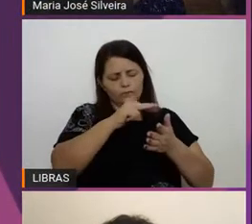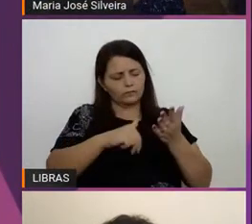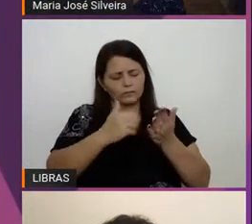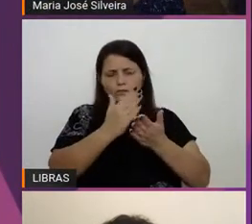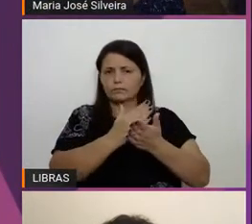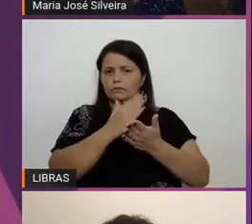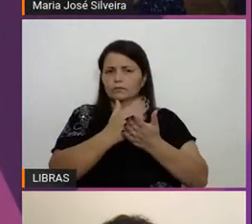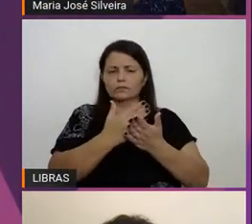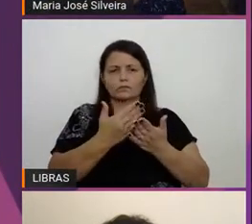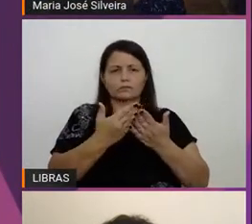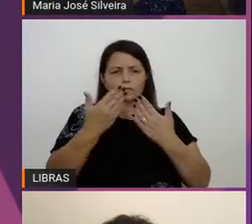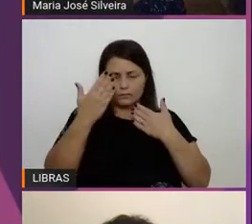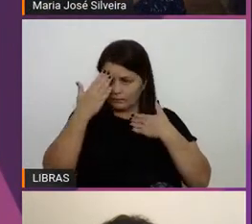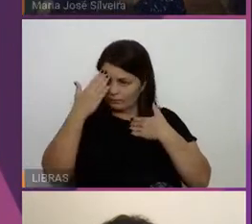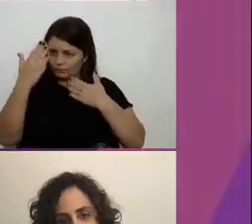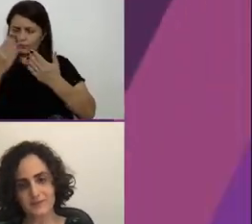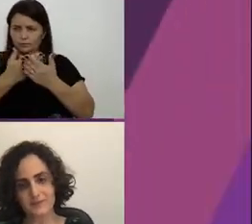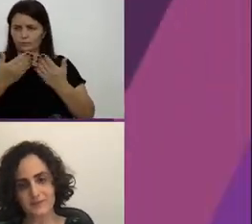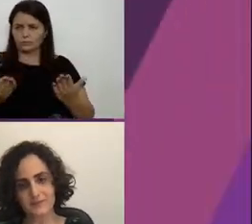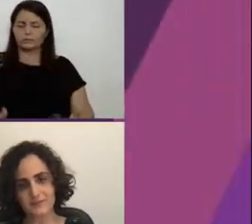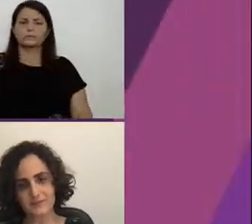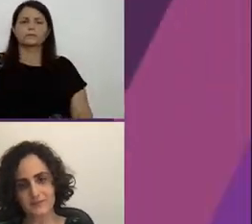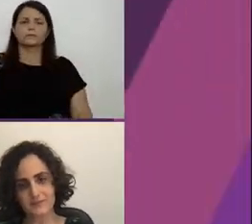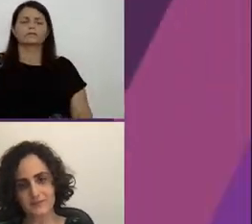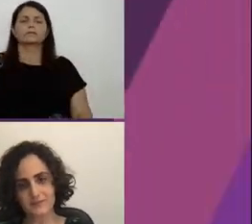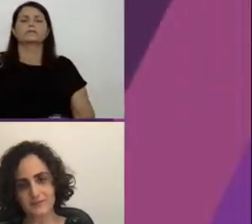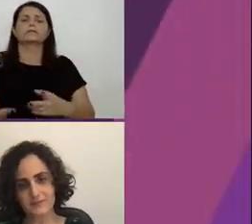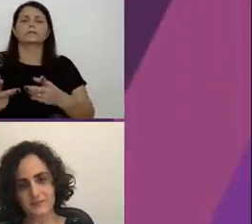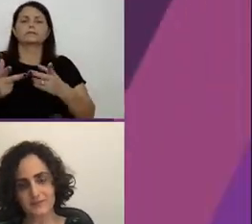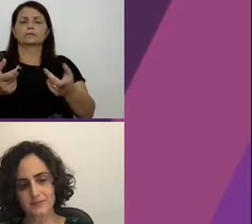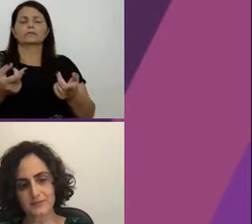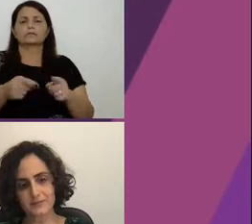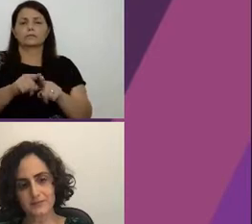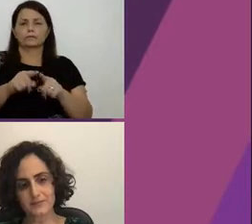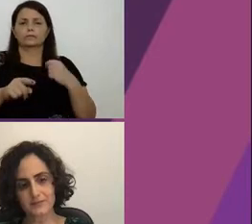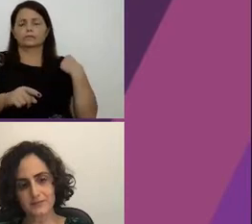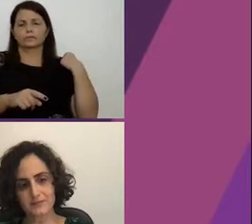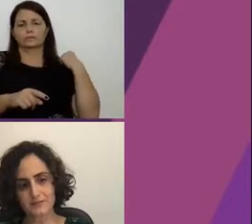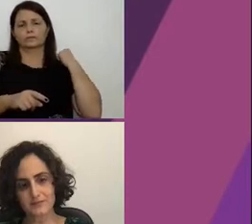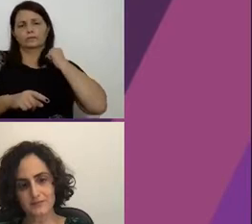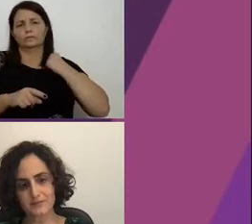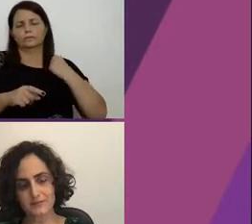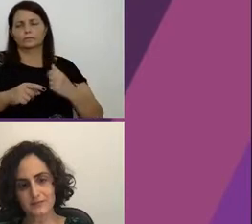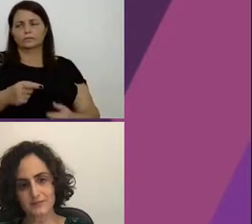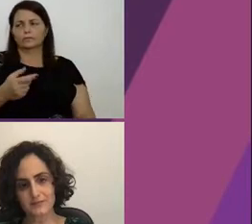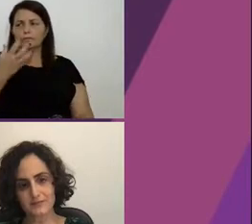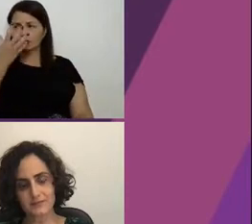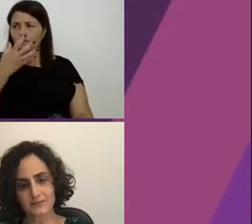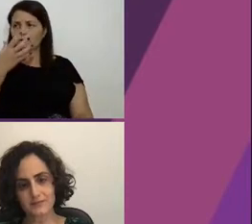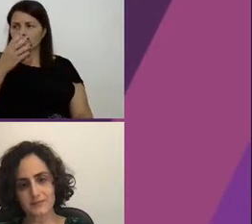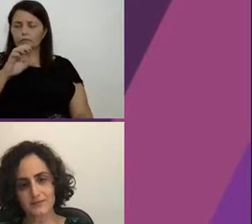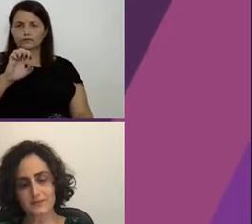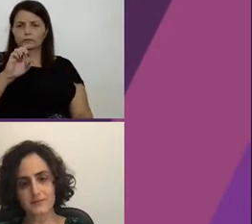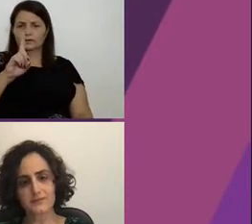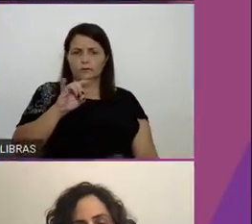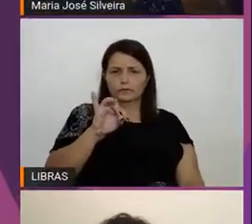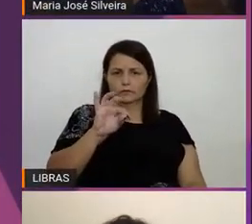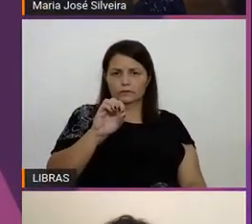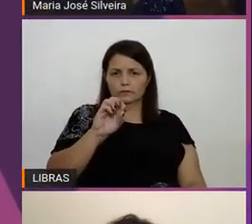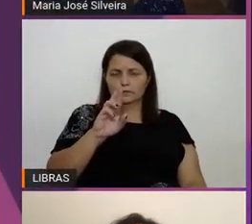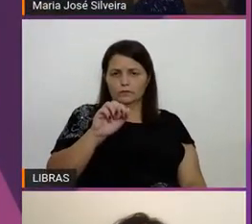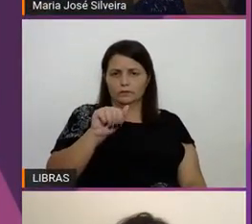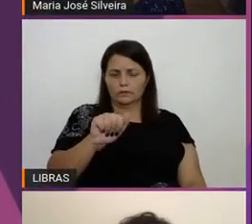obras Obrigada Sheila vai para chamar então eu vou apresentar romântica uma editora Todavia o